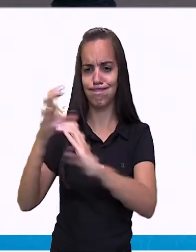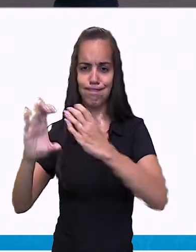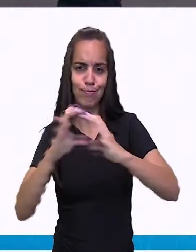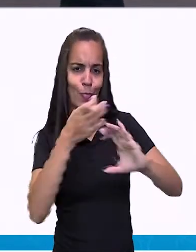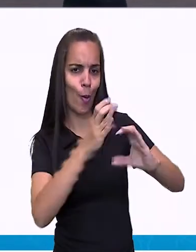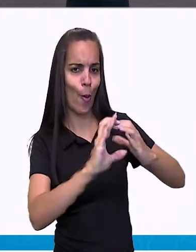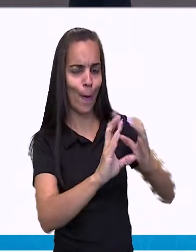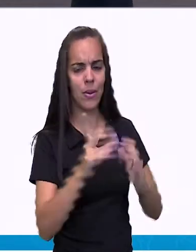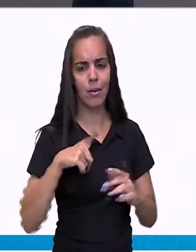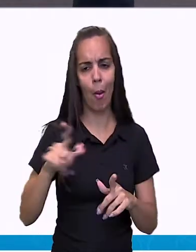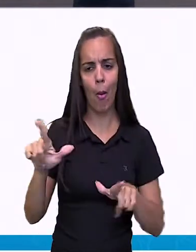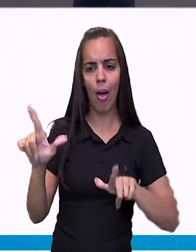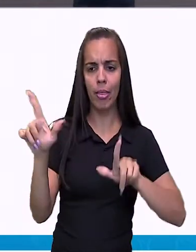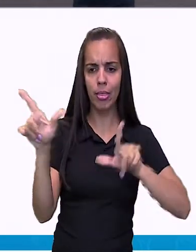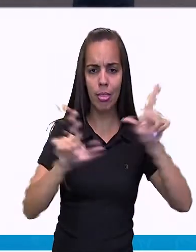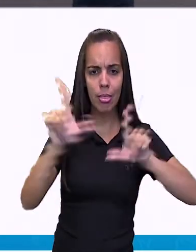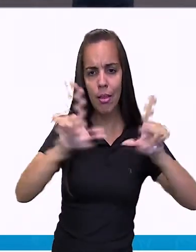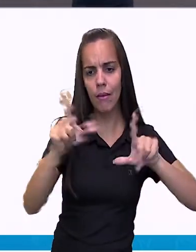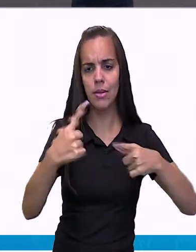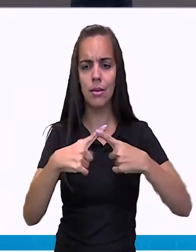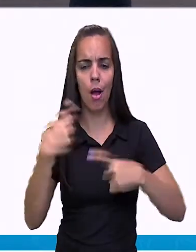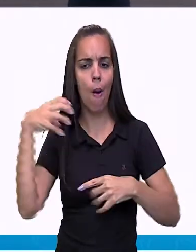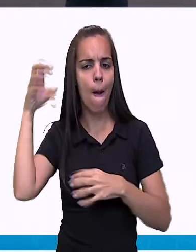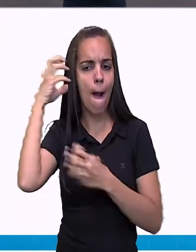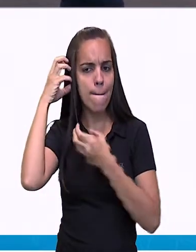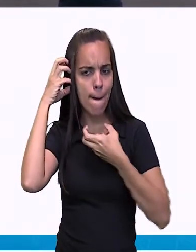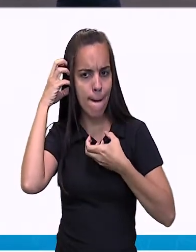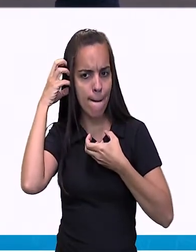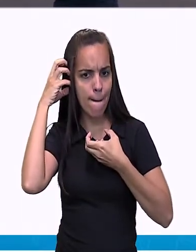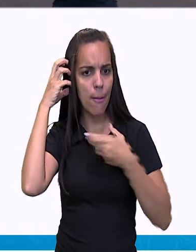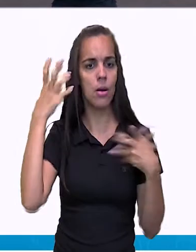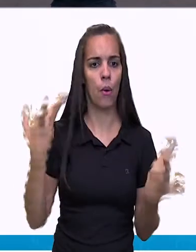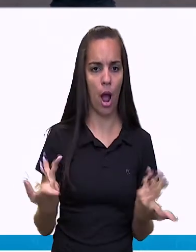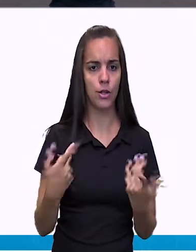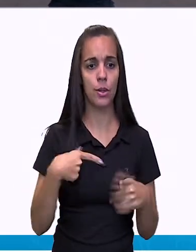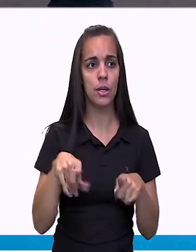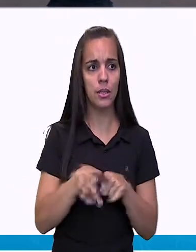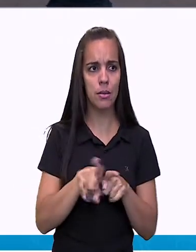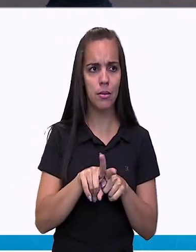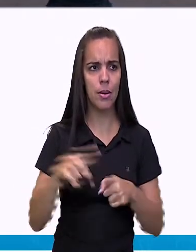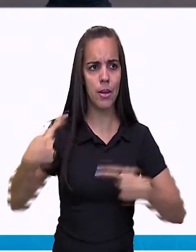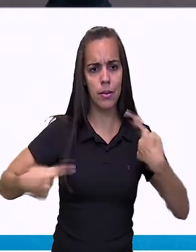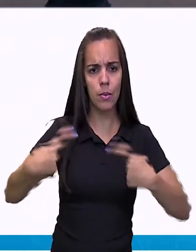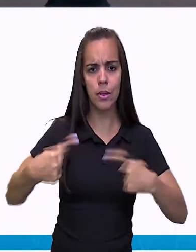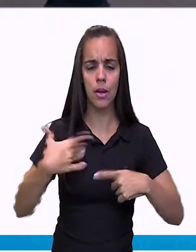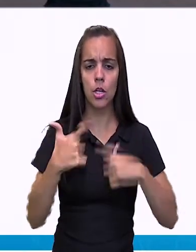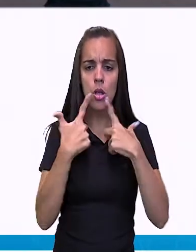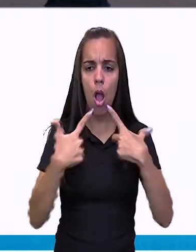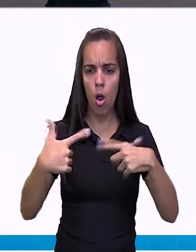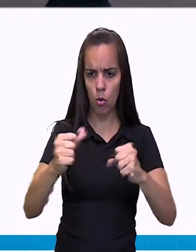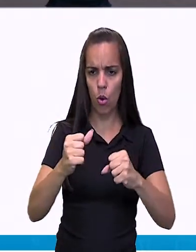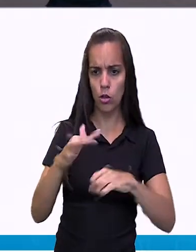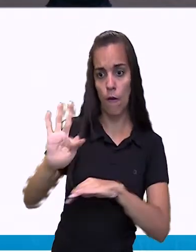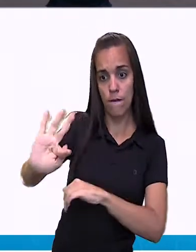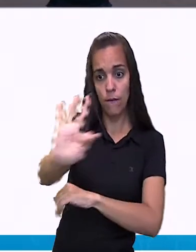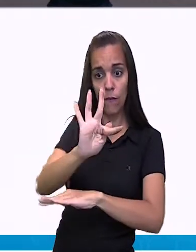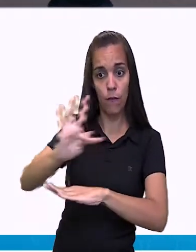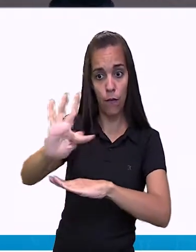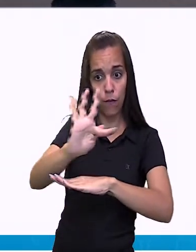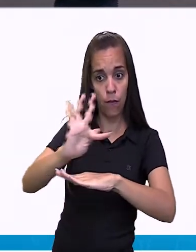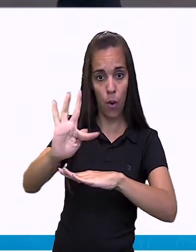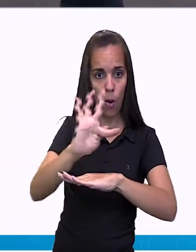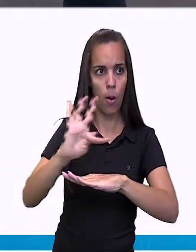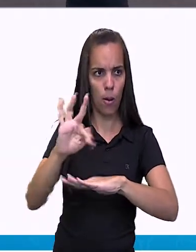em TV, não é mesmo? Podemos ouvir em rádio também. O debate tem uma linguagem formal e